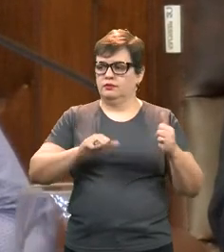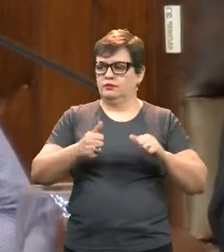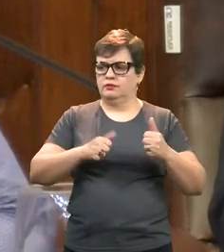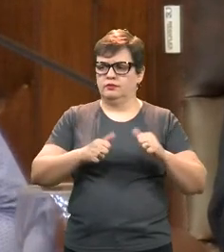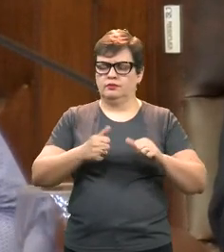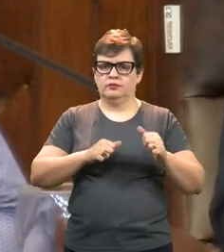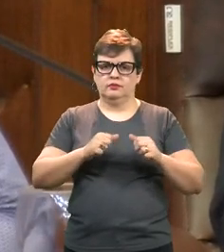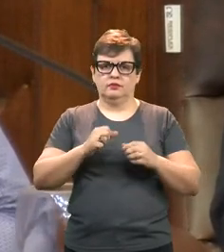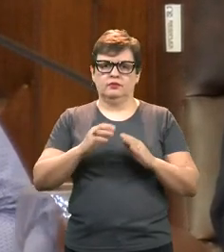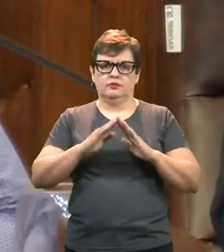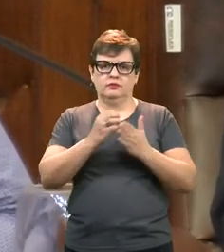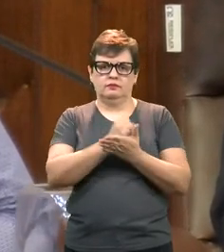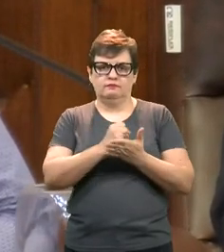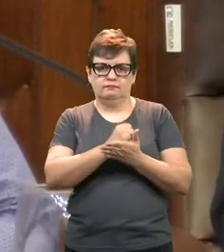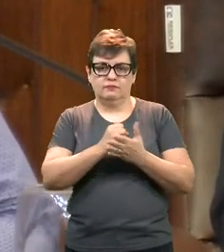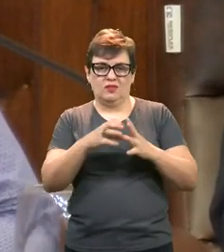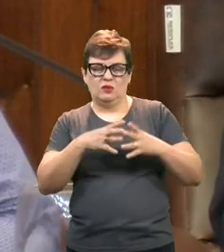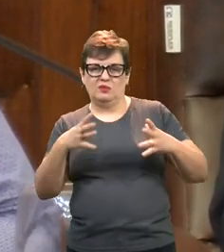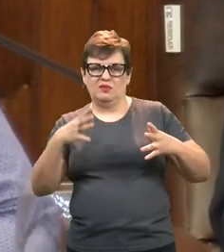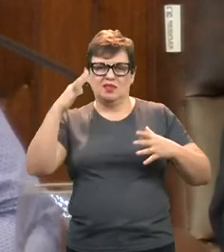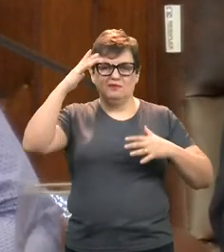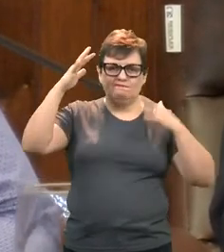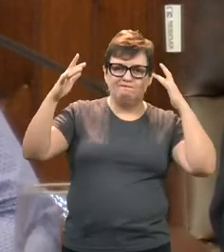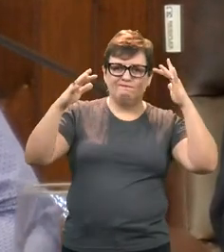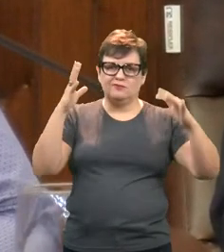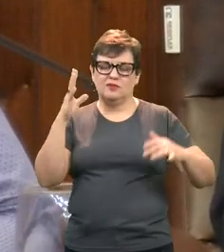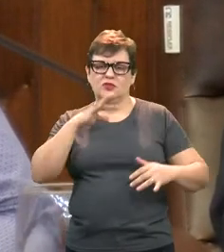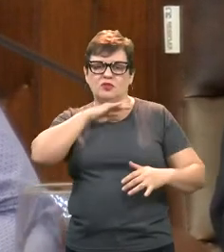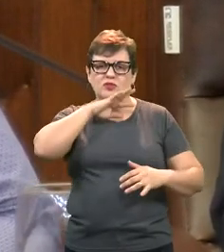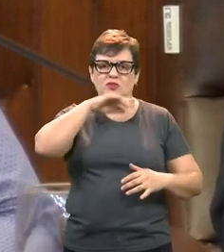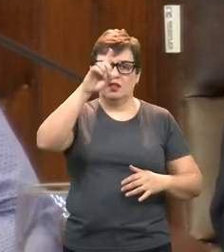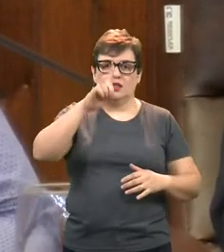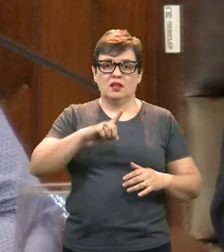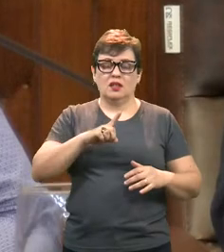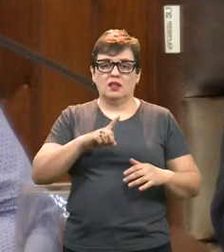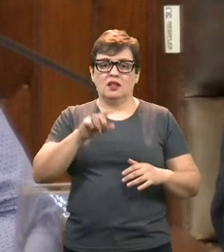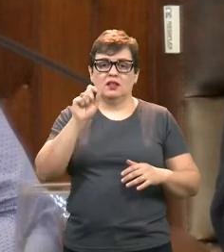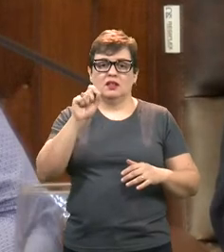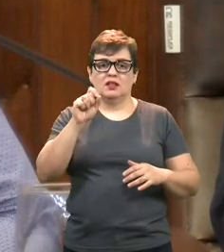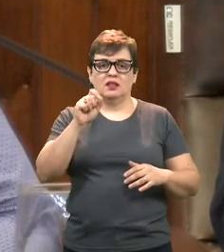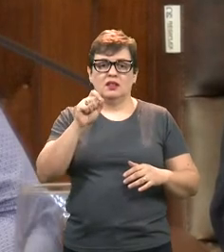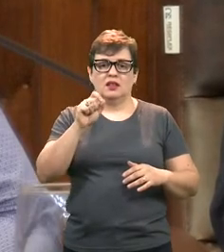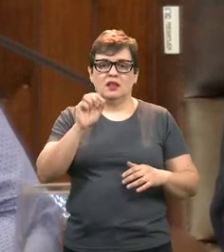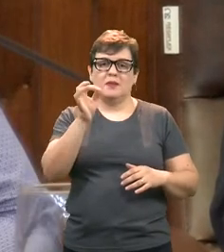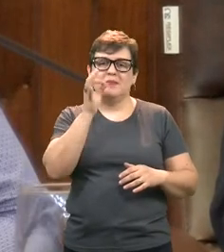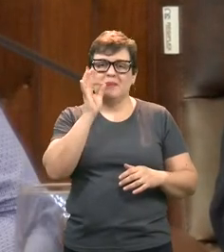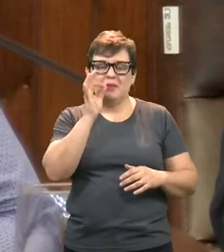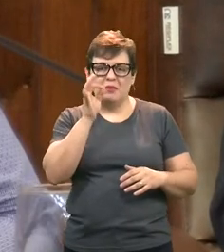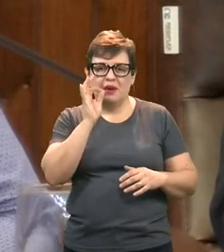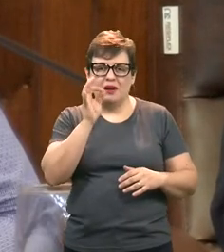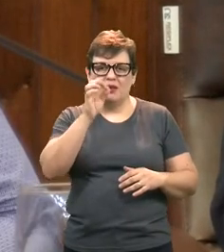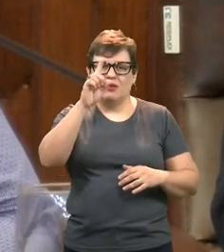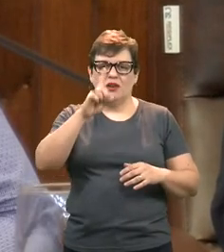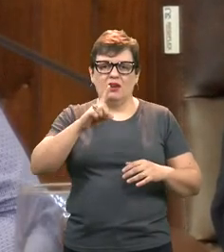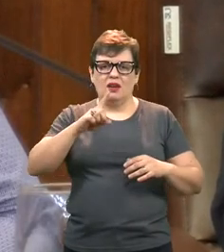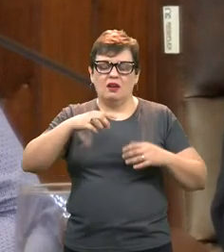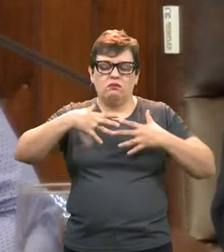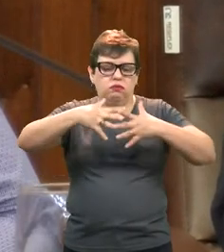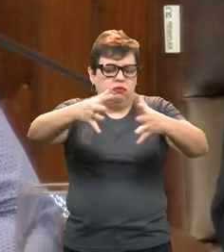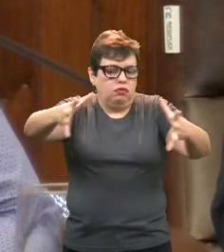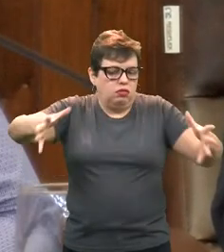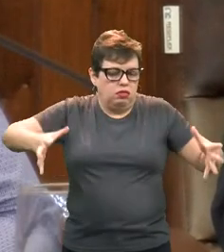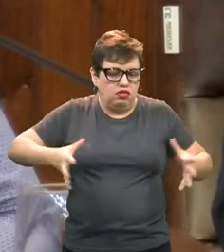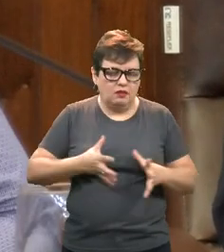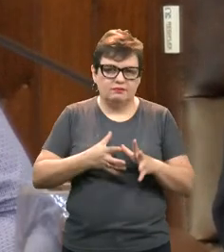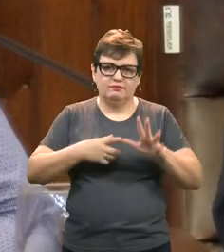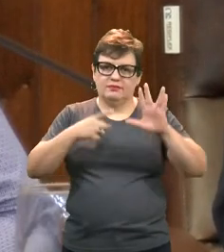sociedade. O grande pesadelo é que a maconha é uma farmacopeia inteira. Se essa planta